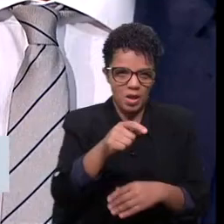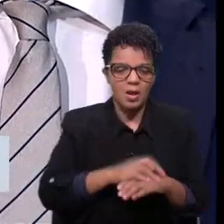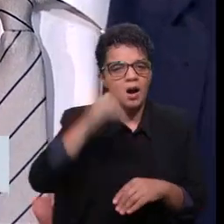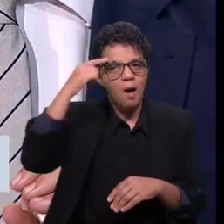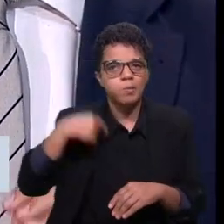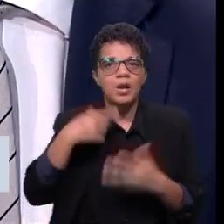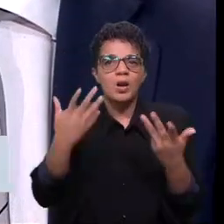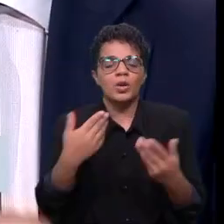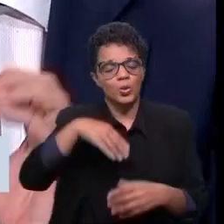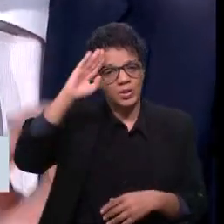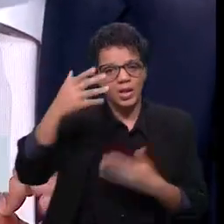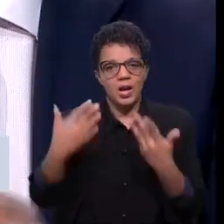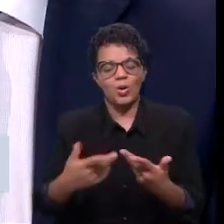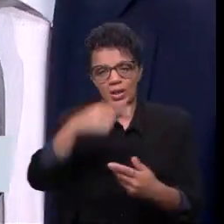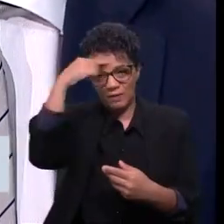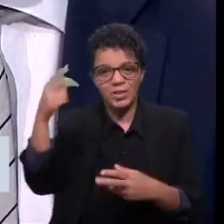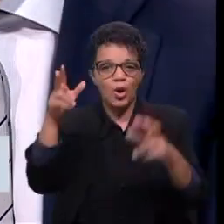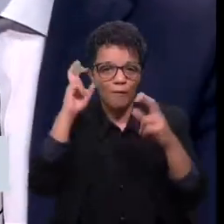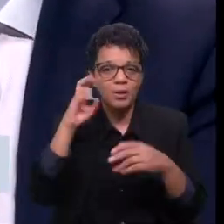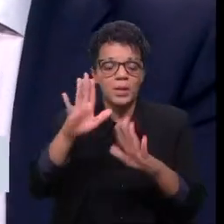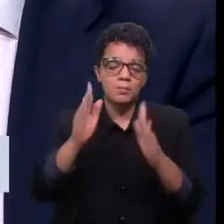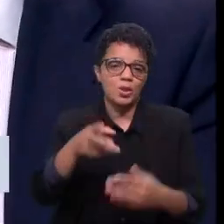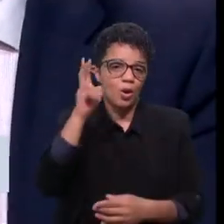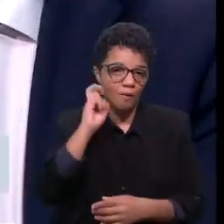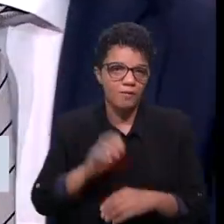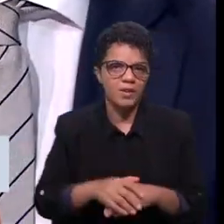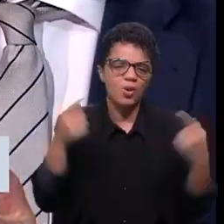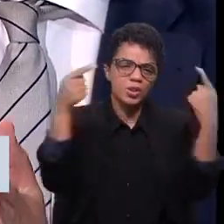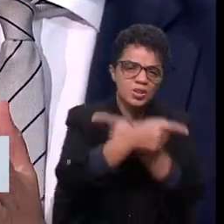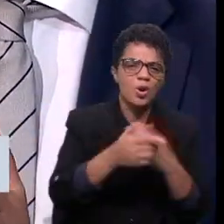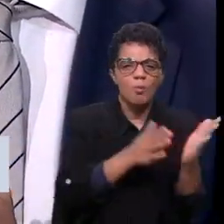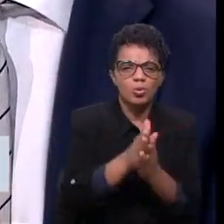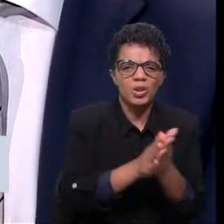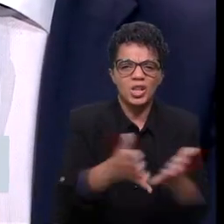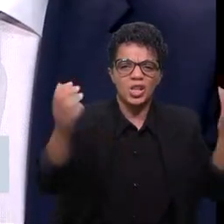nos agora é difícil ouvir mas ter ouv lu